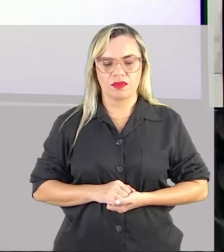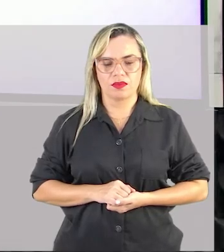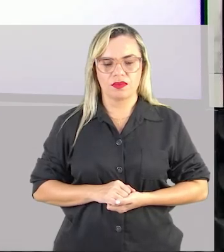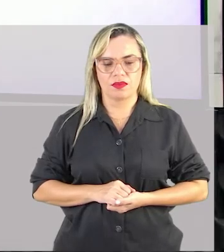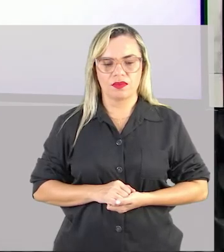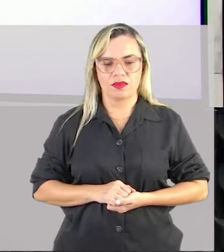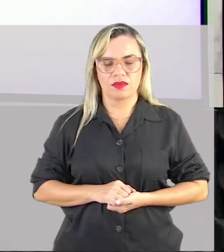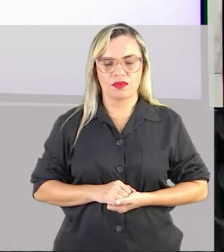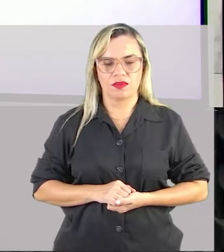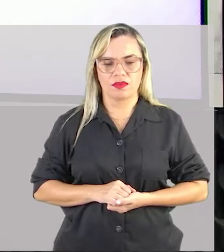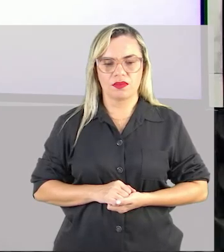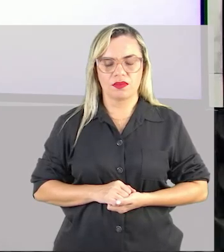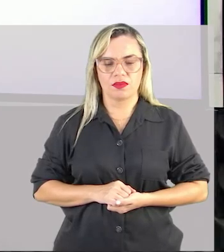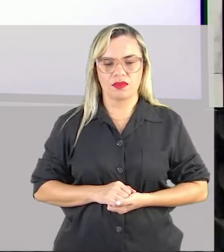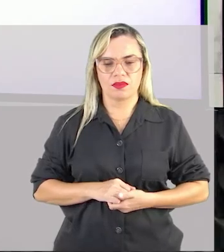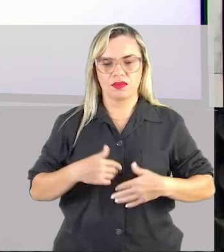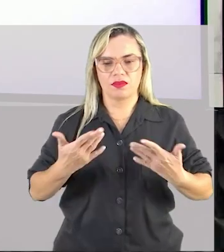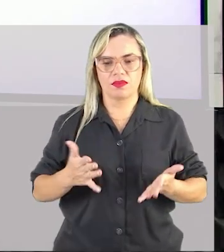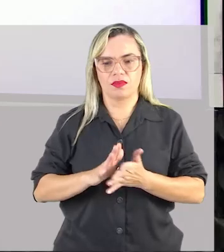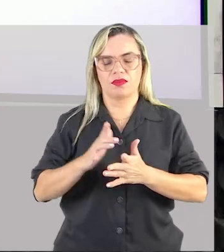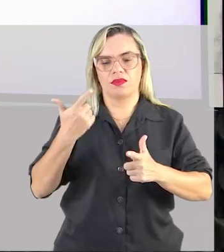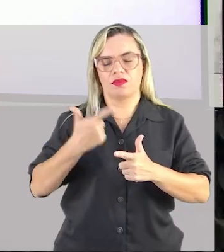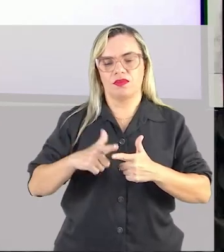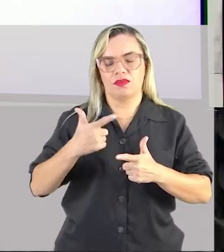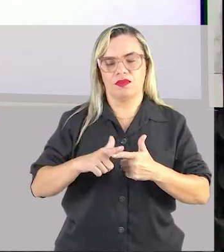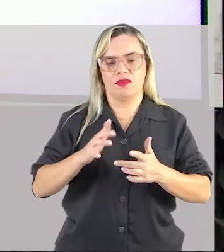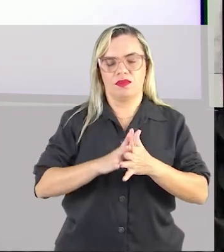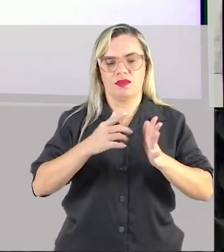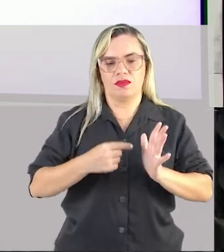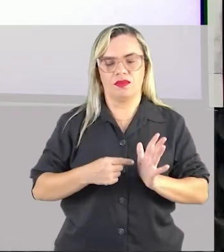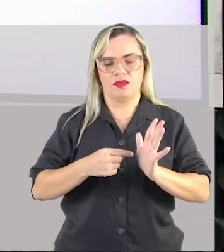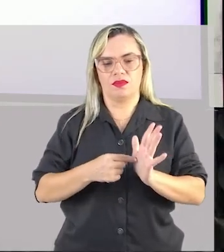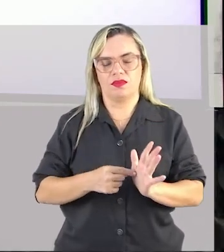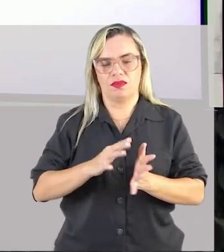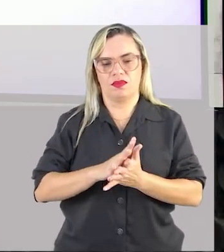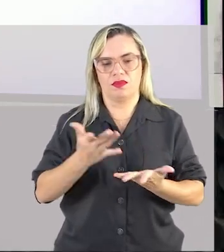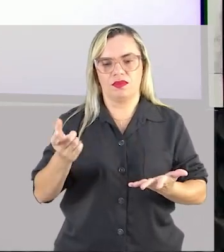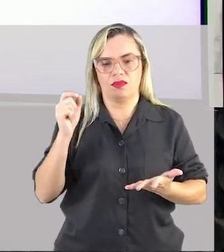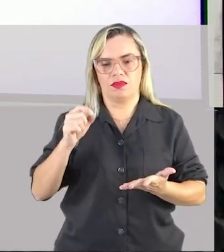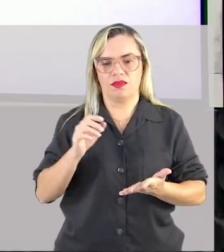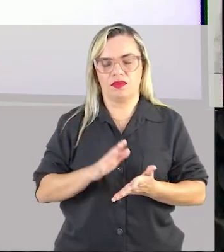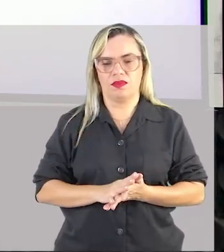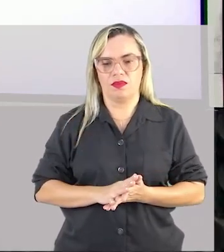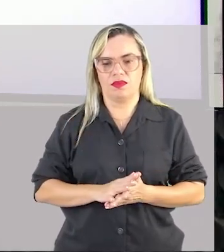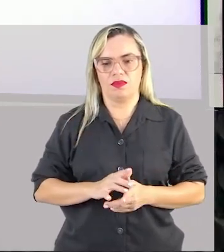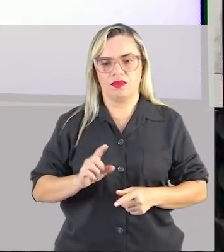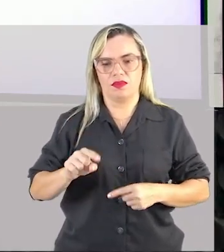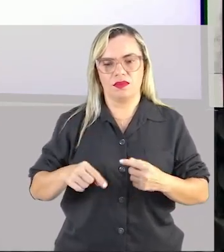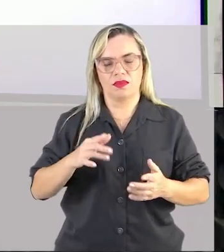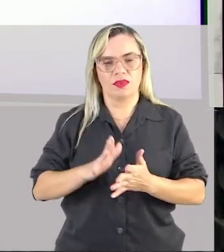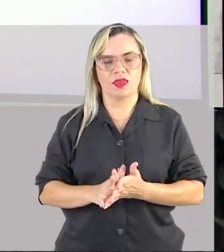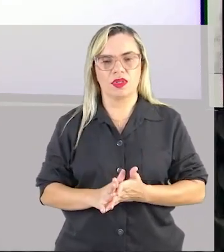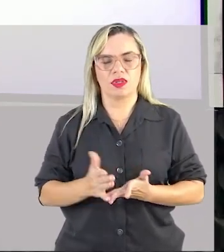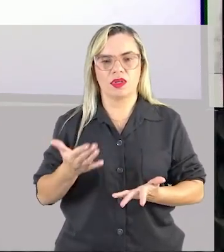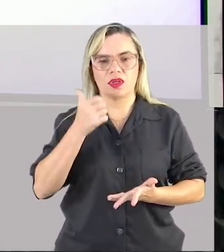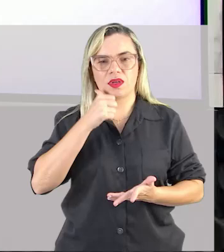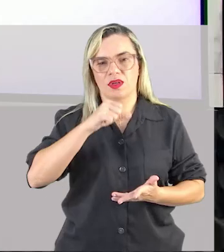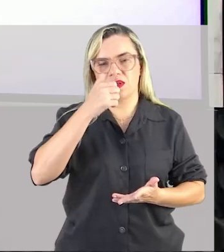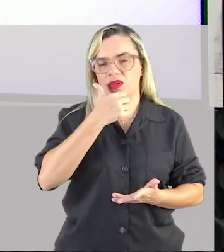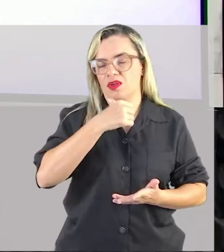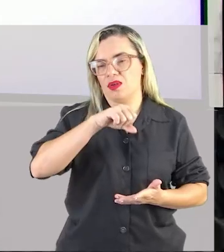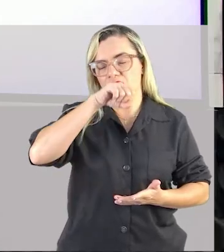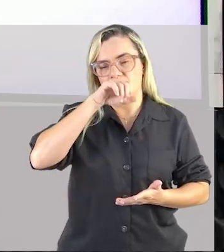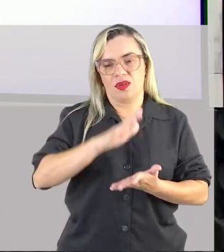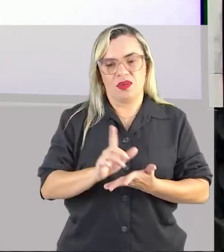de sus padres. Então, quando os problemas que aparecem superam seus padres, ou seja, os pais não conseguem mais resolver, ele